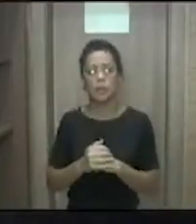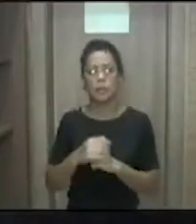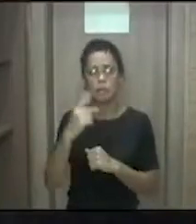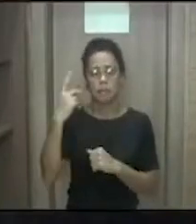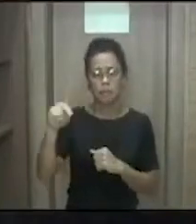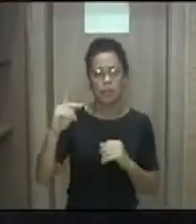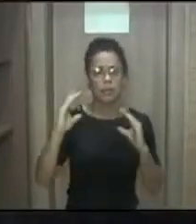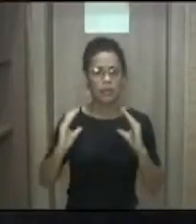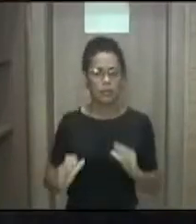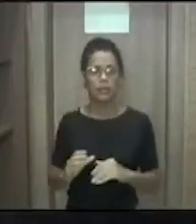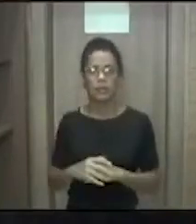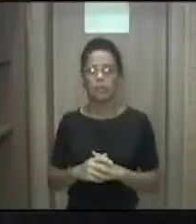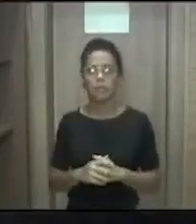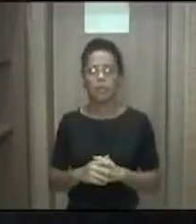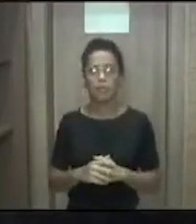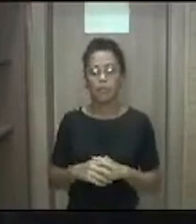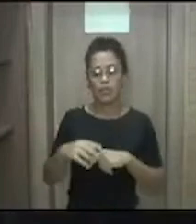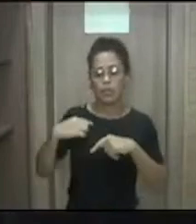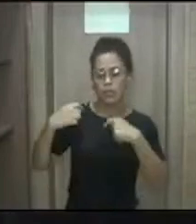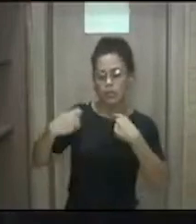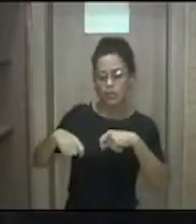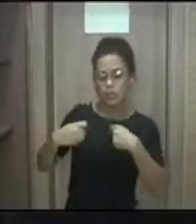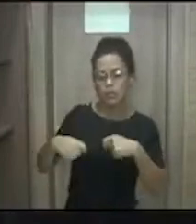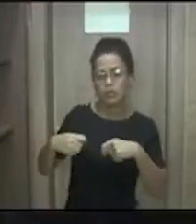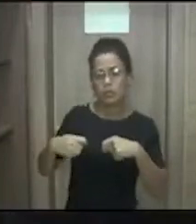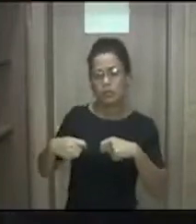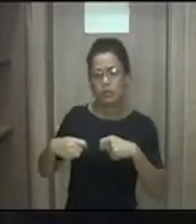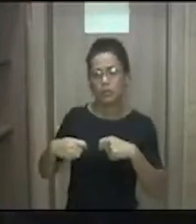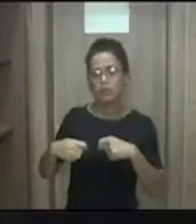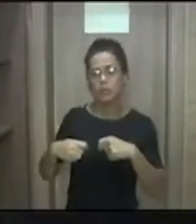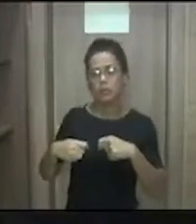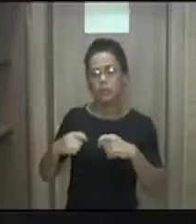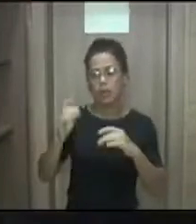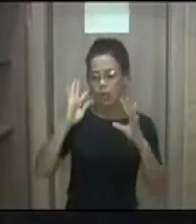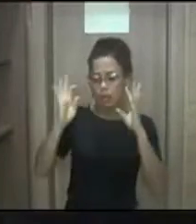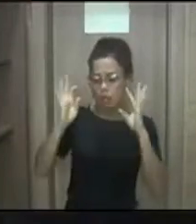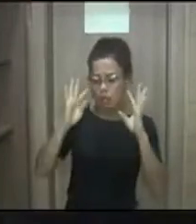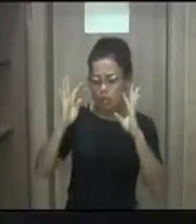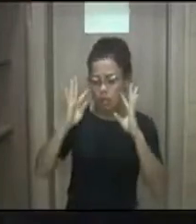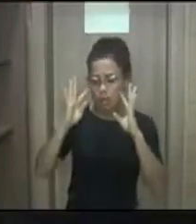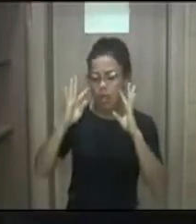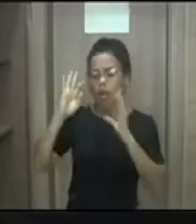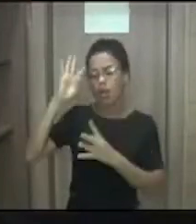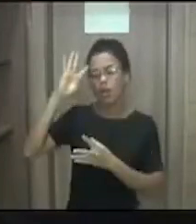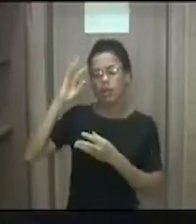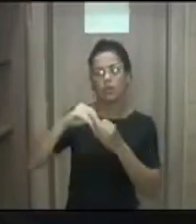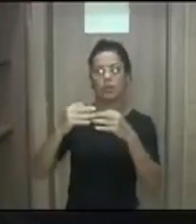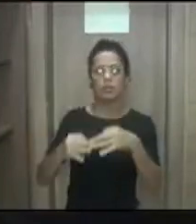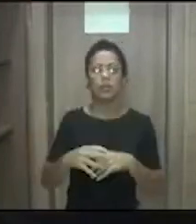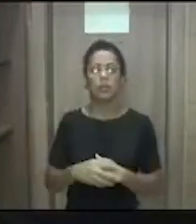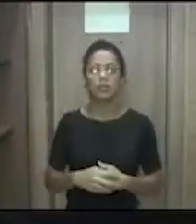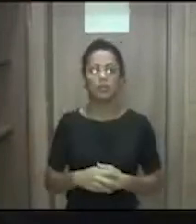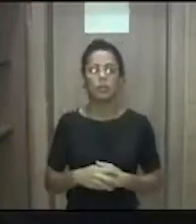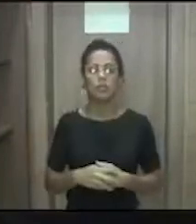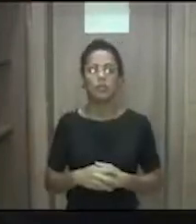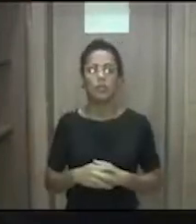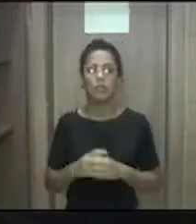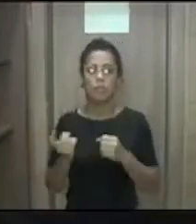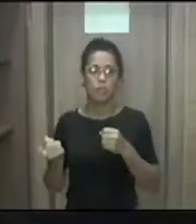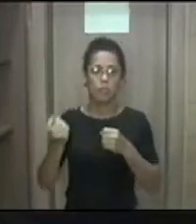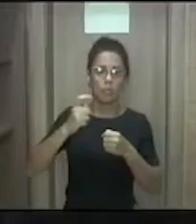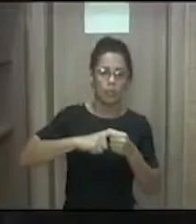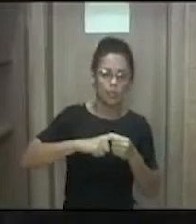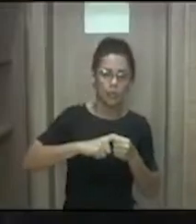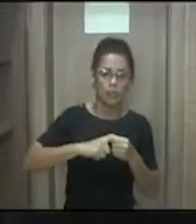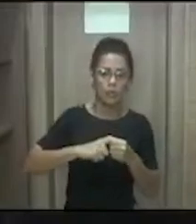e cidadãs, que precisamos olhar para esses dados e refletir o nosso papel. Então, aí voltando, né, para o custo,